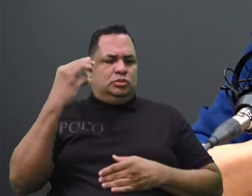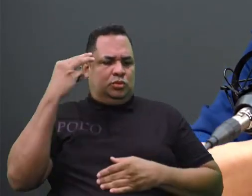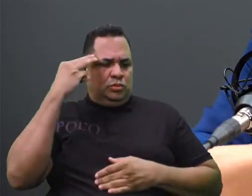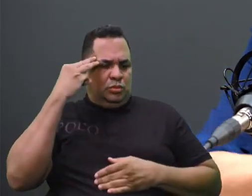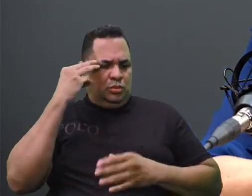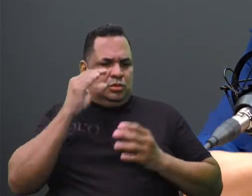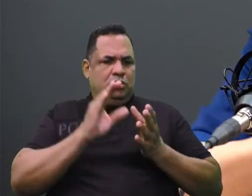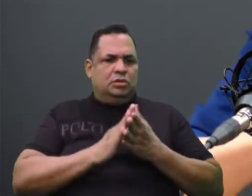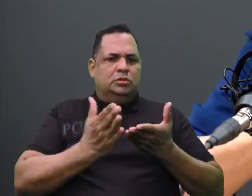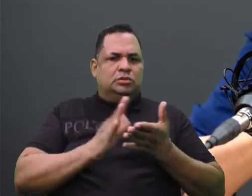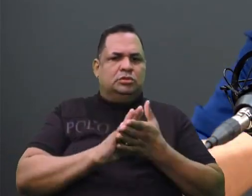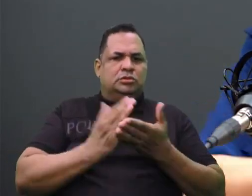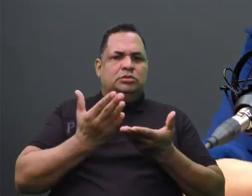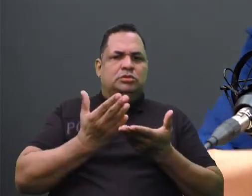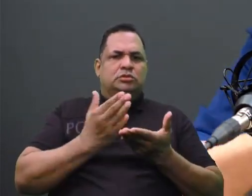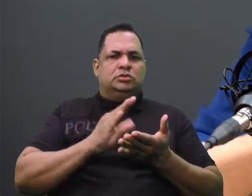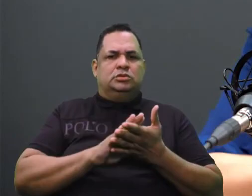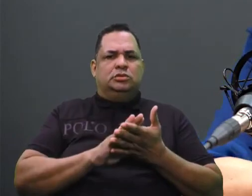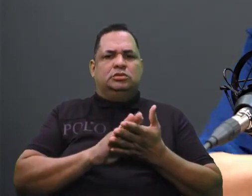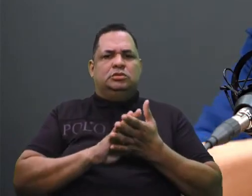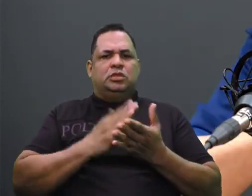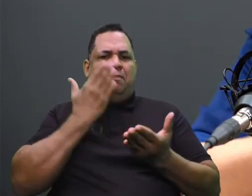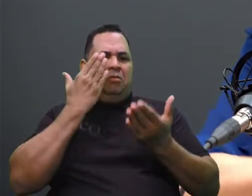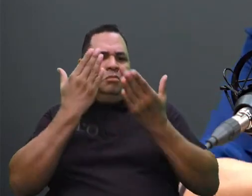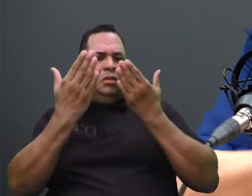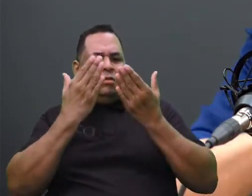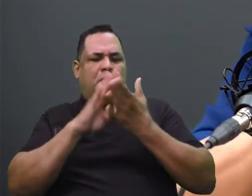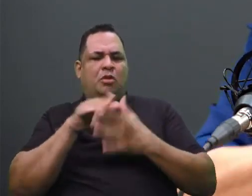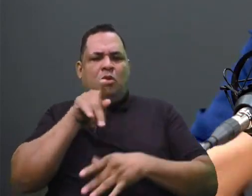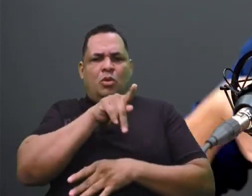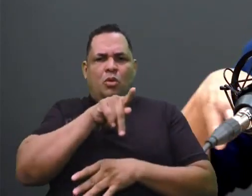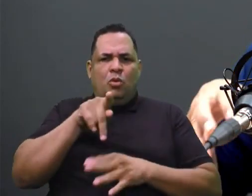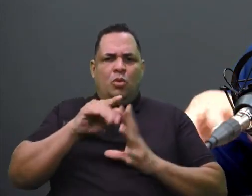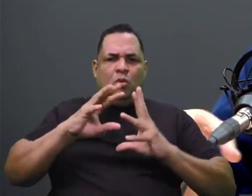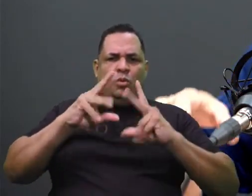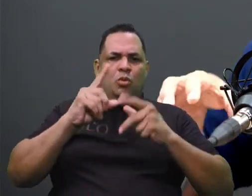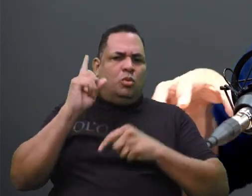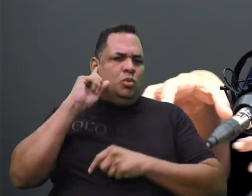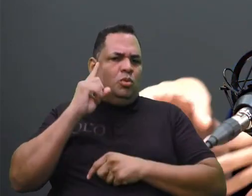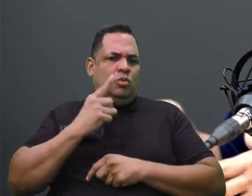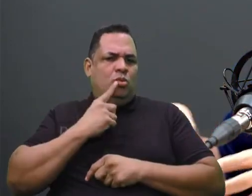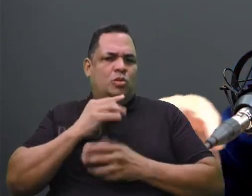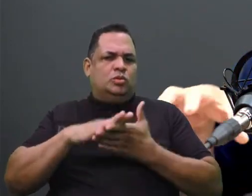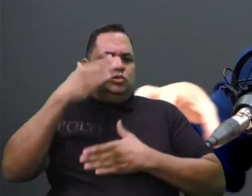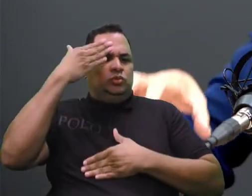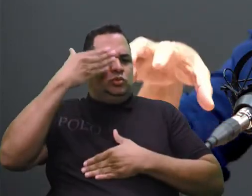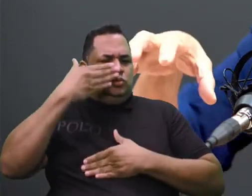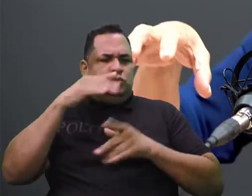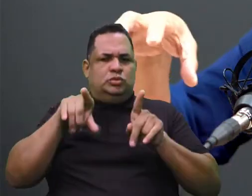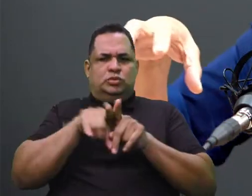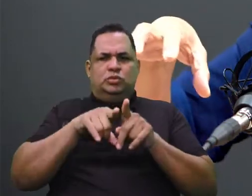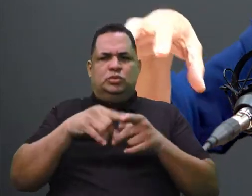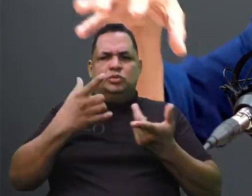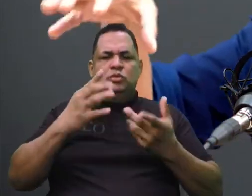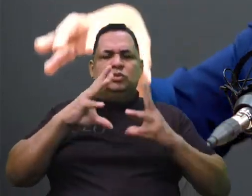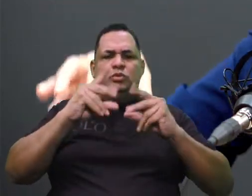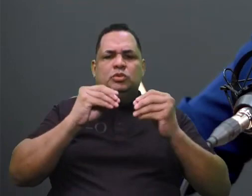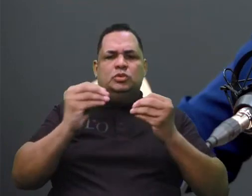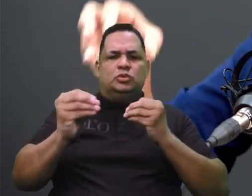terapeutas ocupacionais, psicóloga, professores, os surdos, os cegos, então tinha